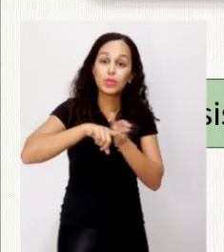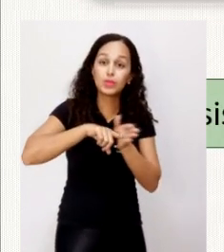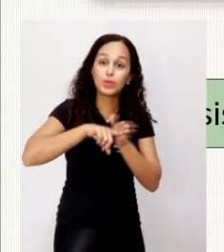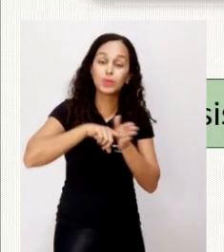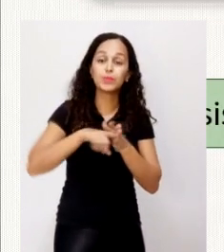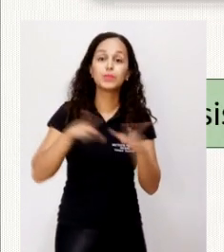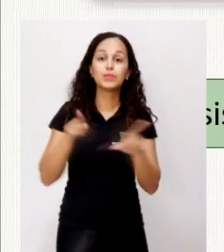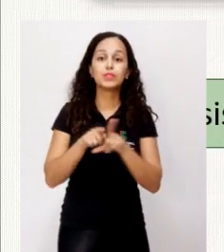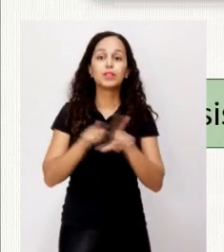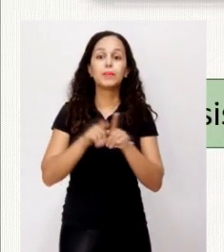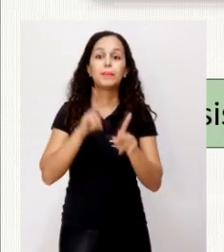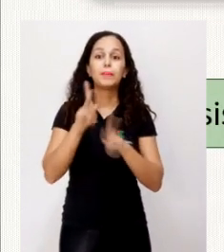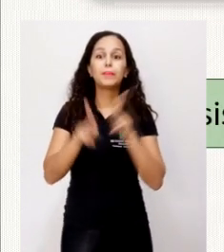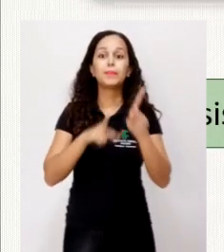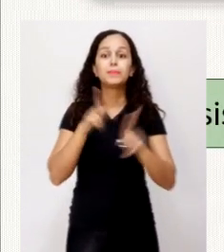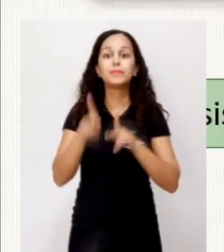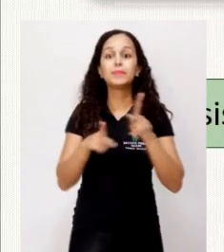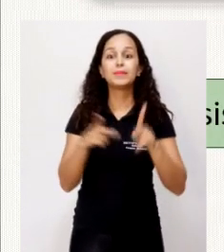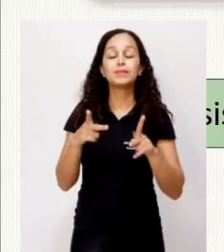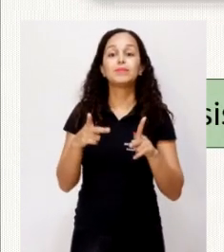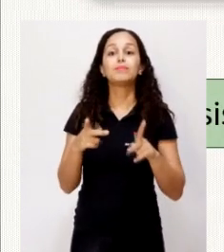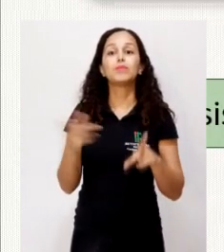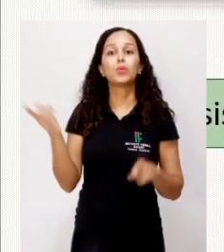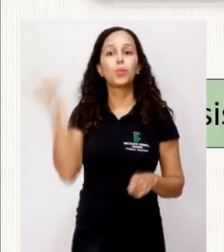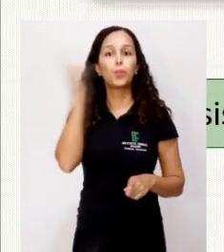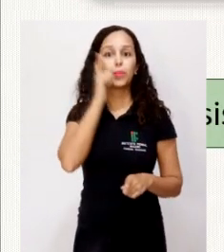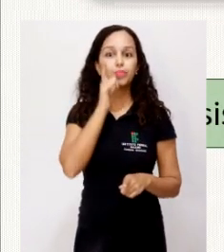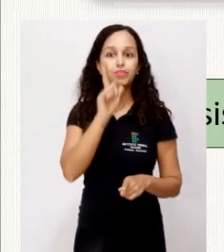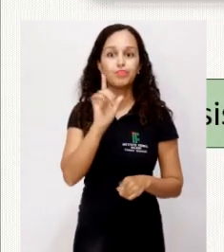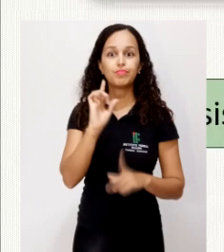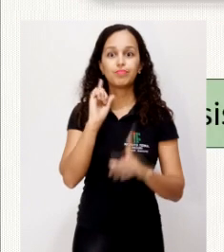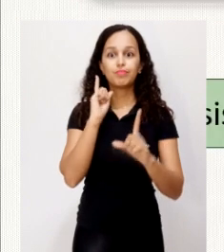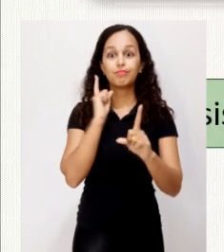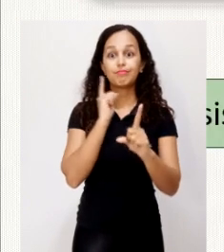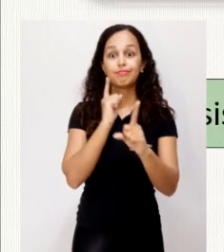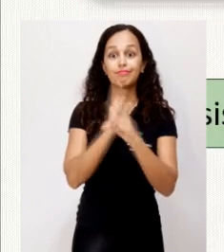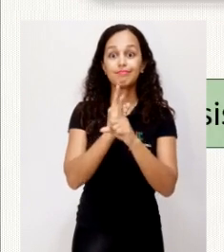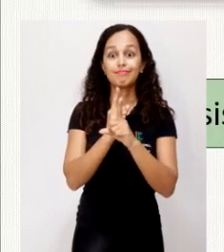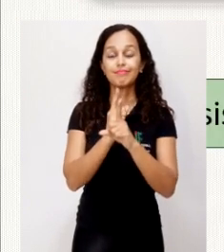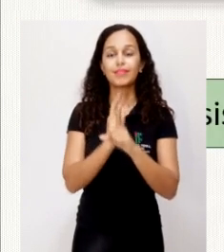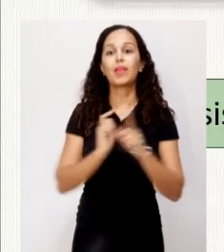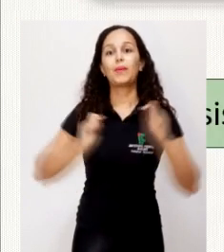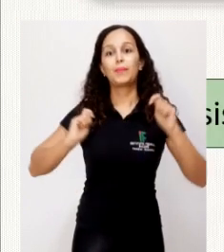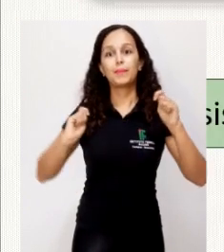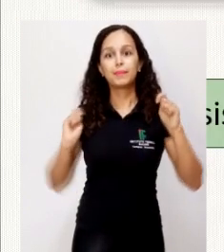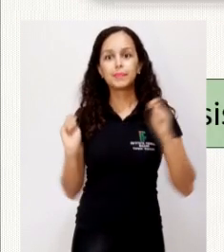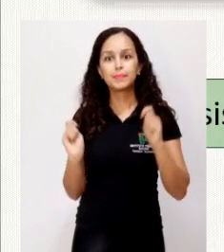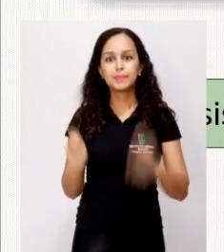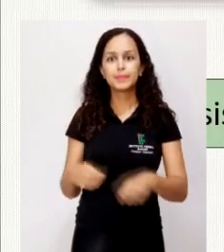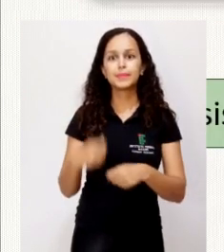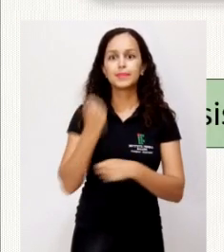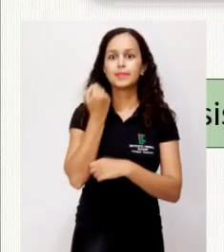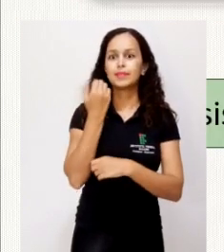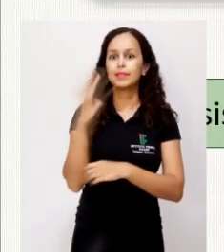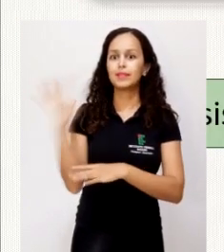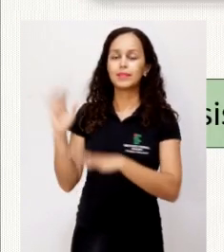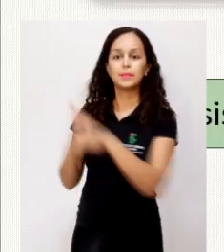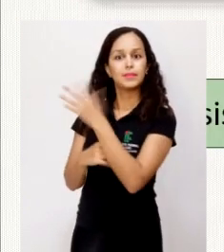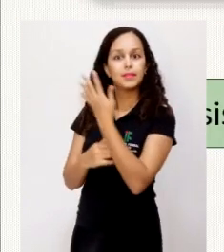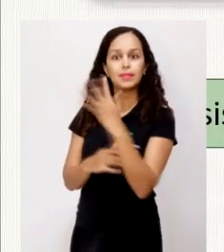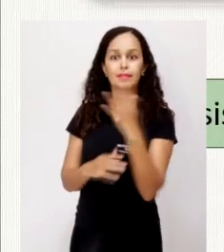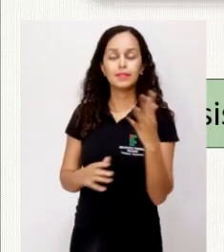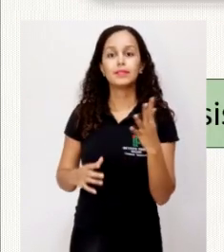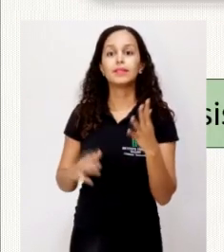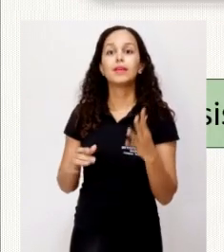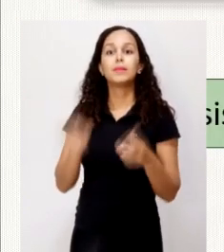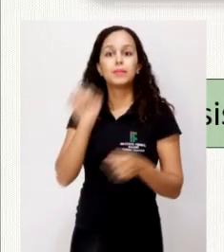pesquisadores, quanto a população, né, como um todo, consiga identificar esse potencial das punks